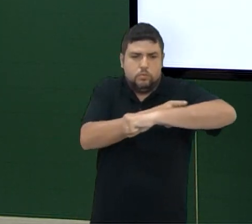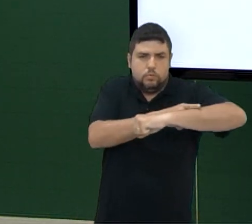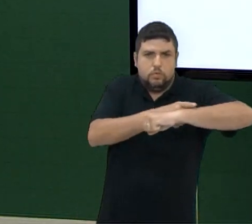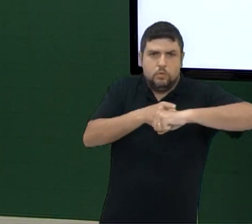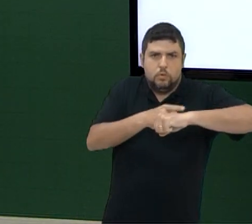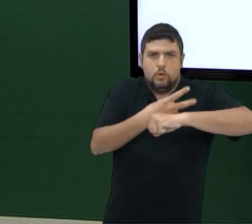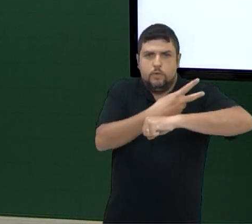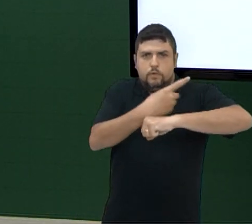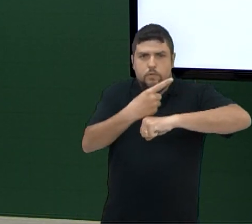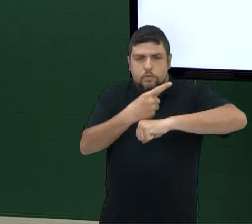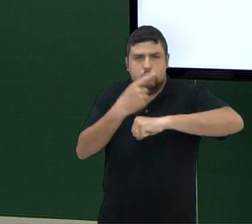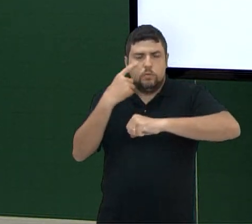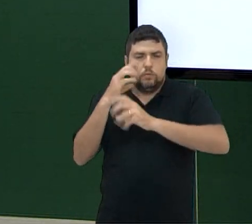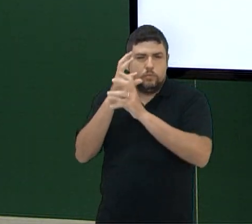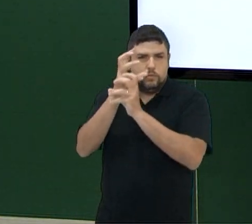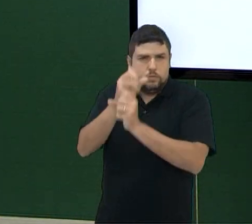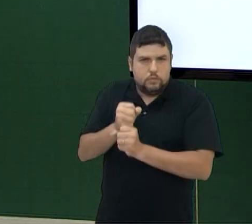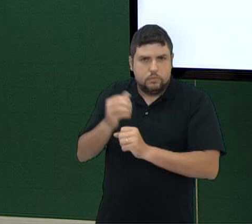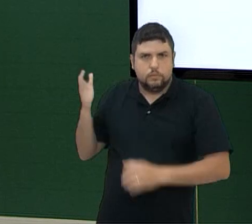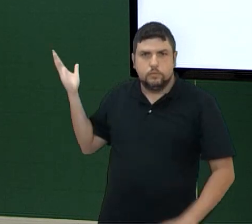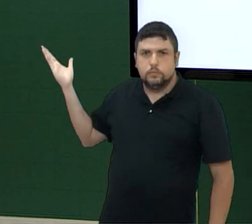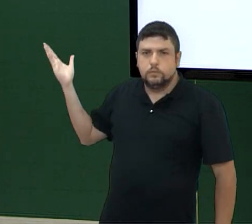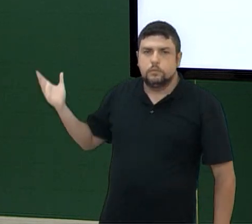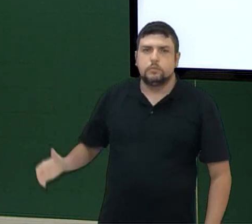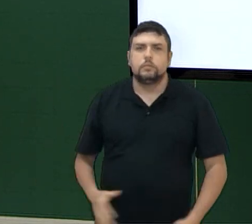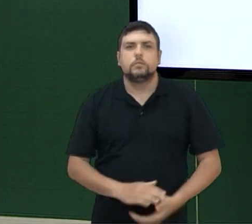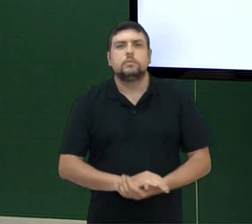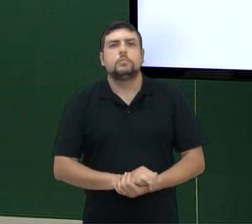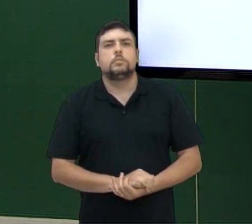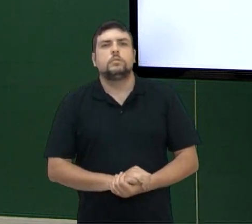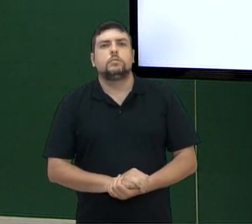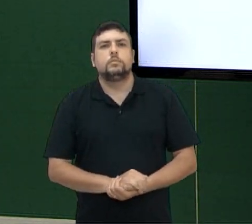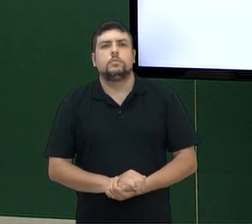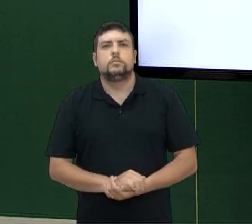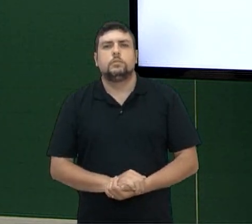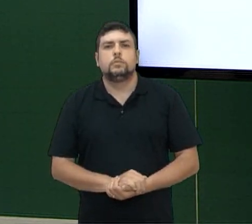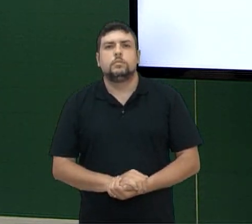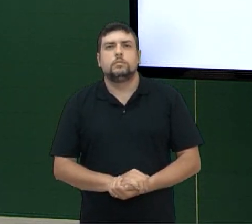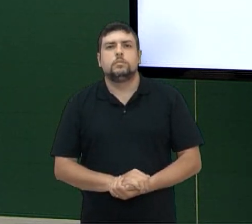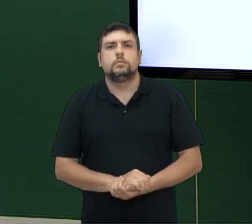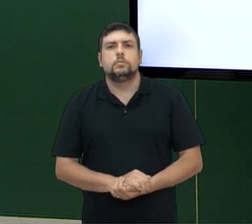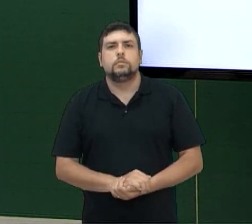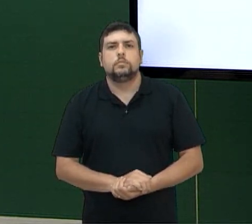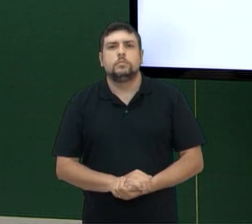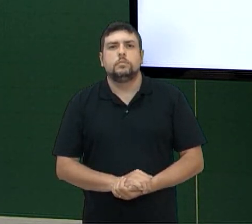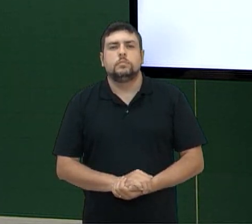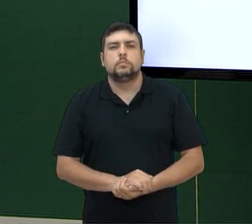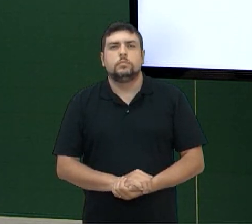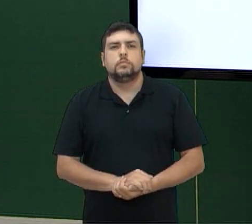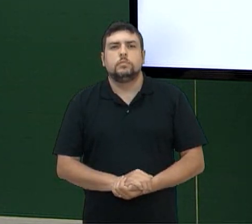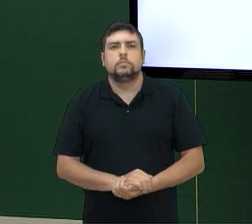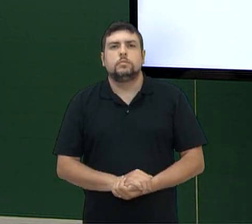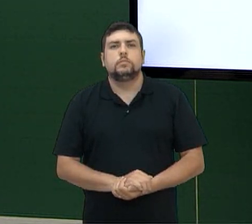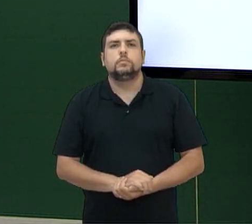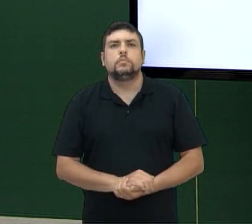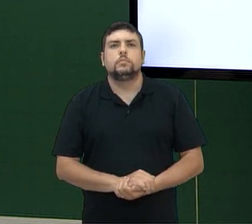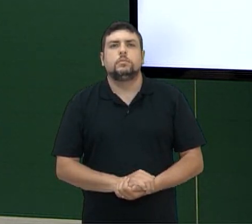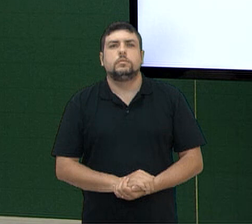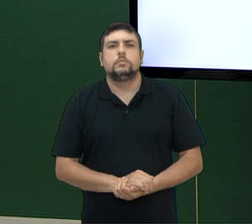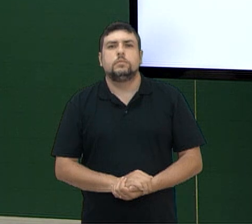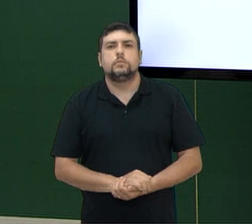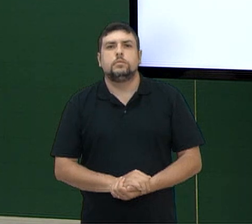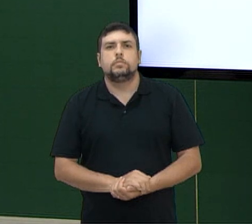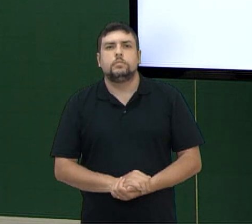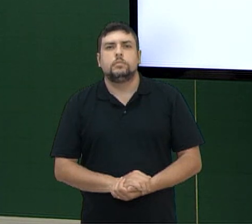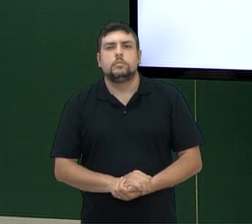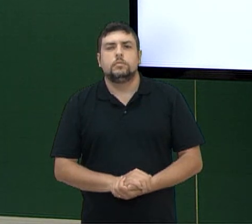é o sinalzinho de igual. Tá? Como é que eu vou montar essa razão? Olha como é que eu montei.